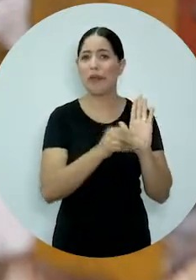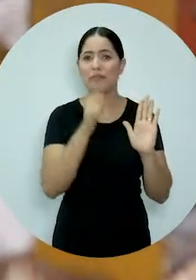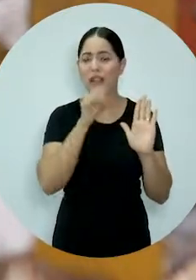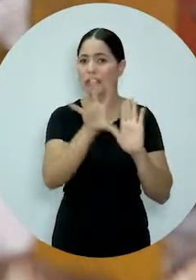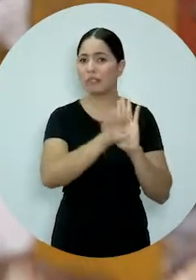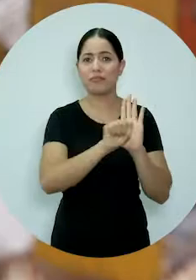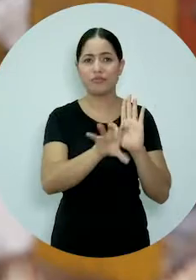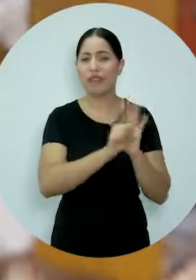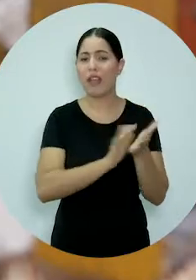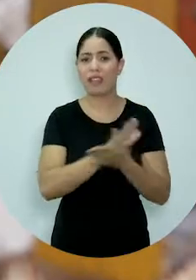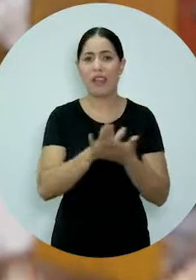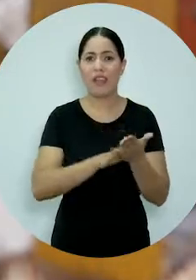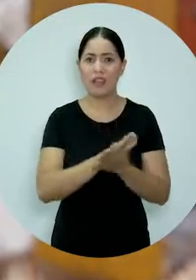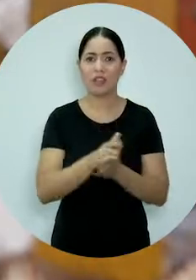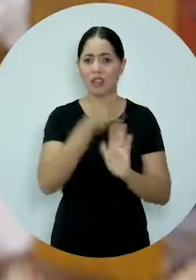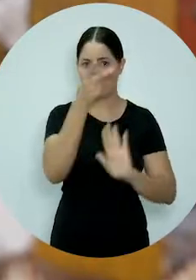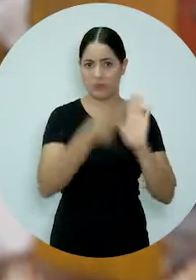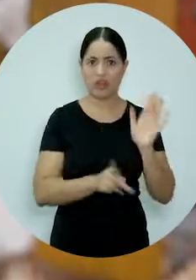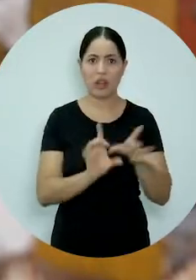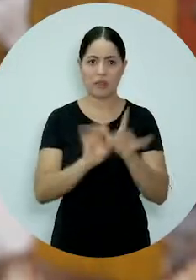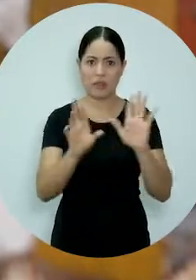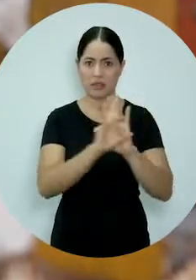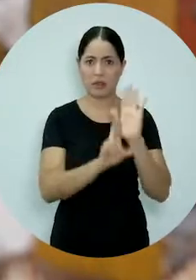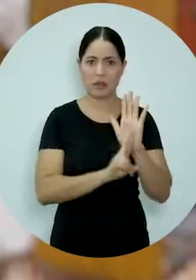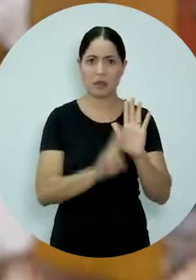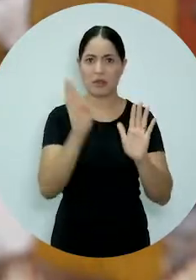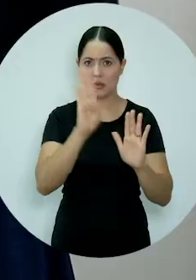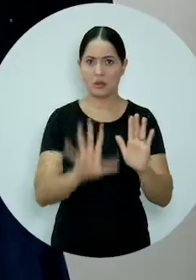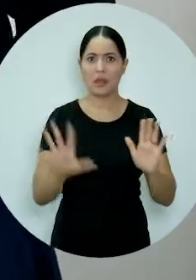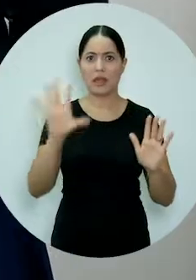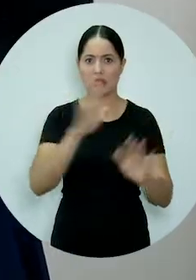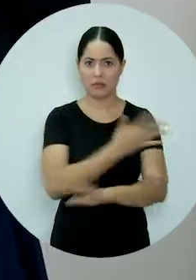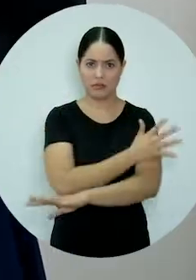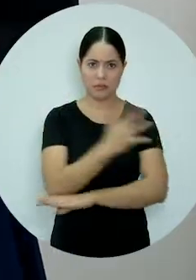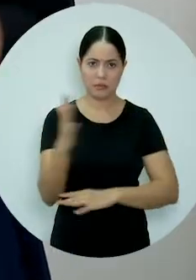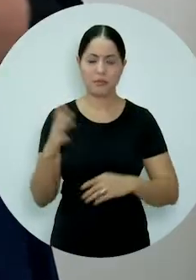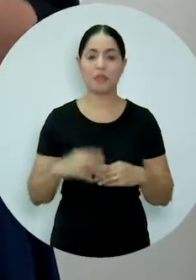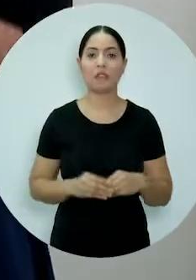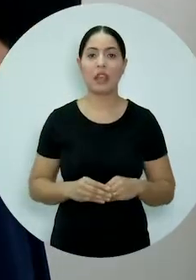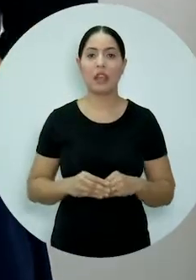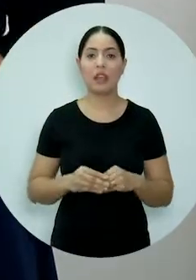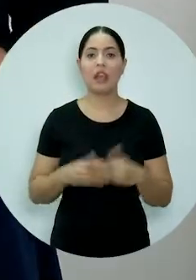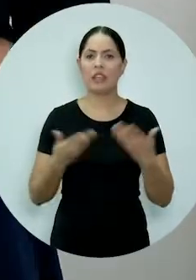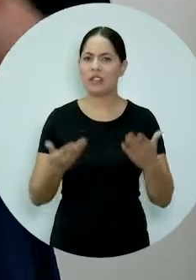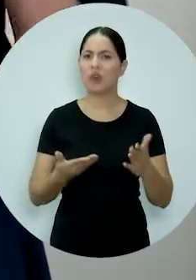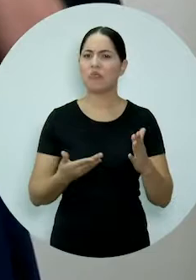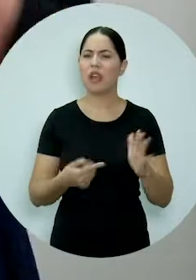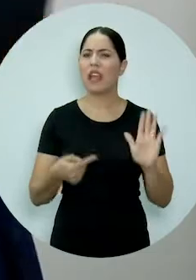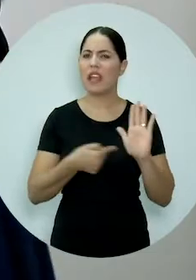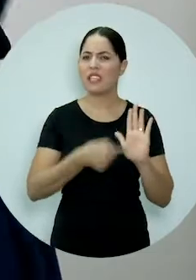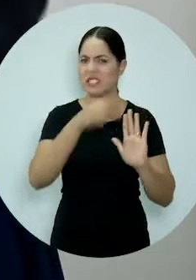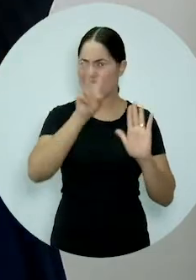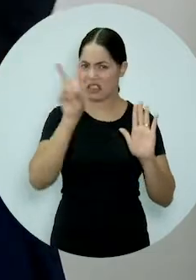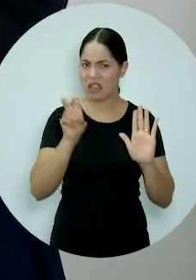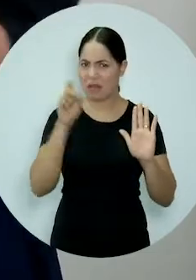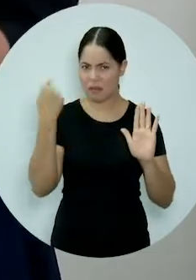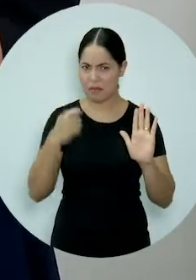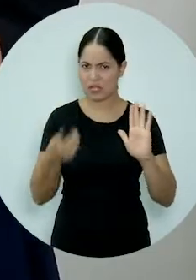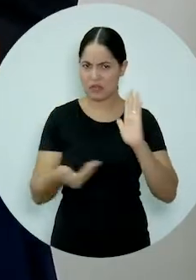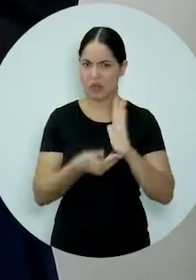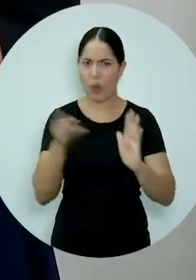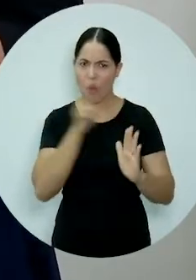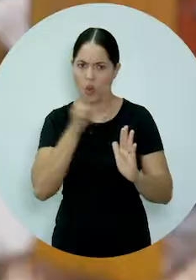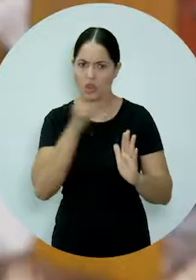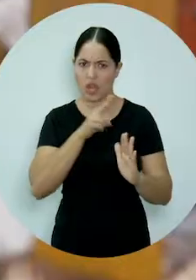vez que ele não foi absorvido pelo texto do projeto da Lei Geral do Licenciamento. Nós podemos falar, então, que a pauta ambiental deve ser tratada com urgência pelo